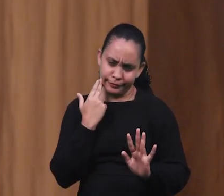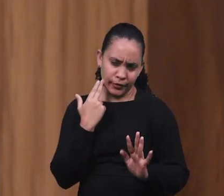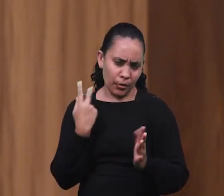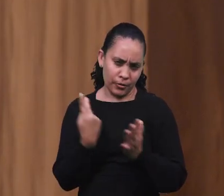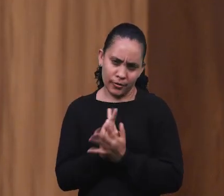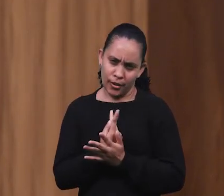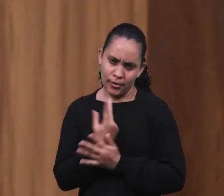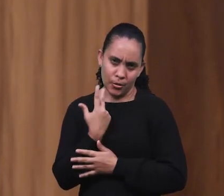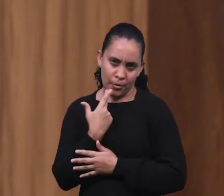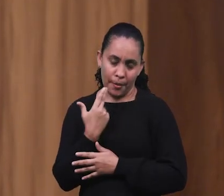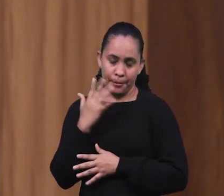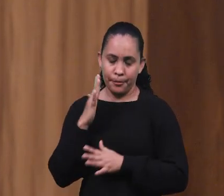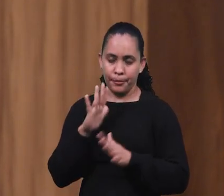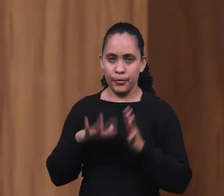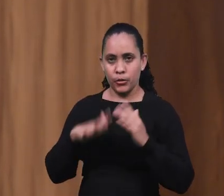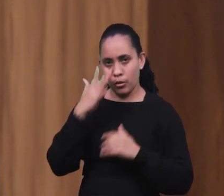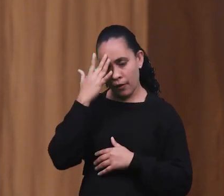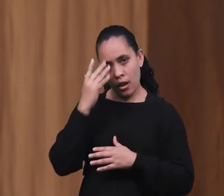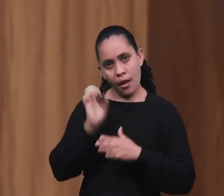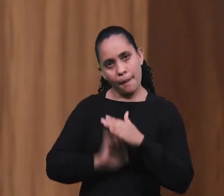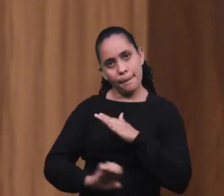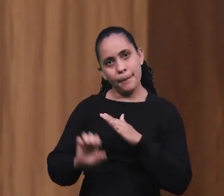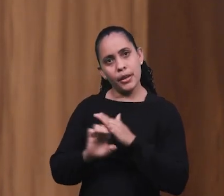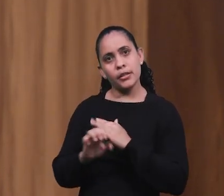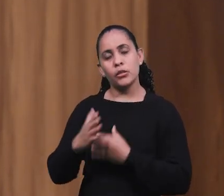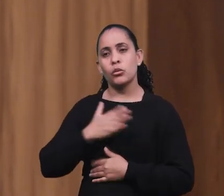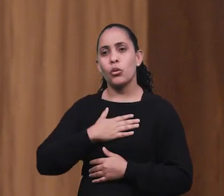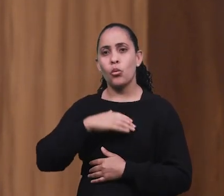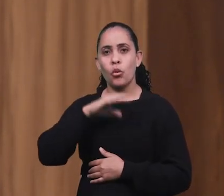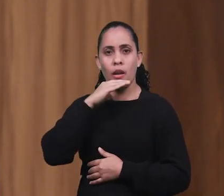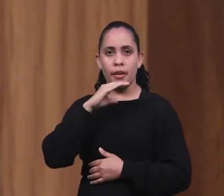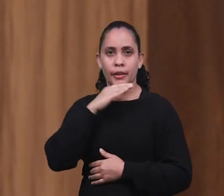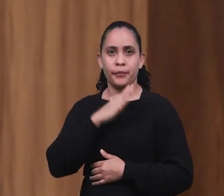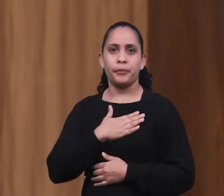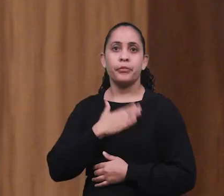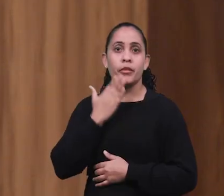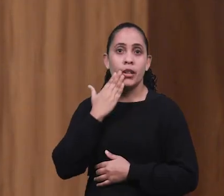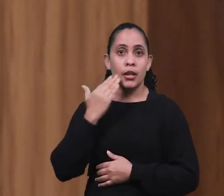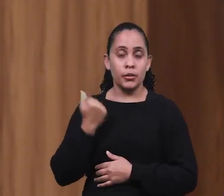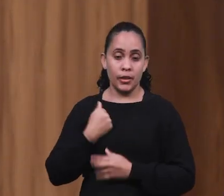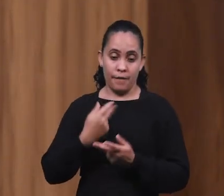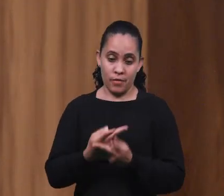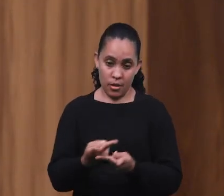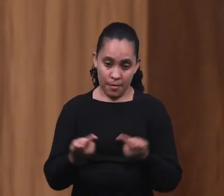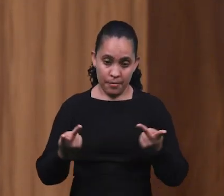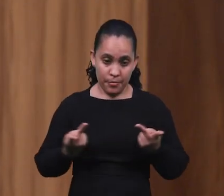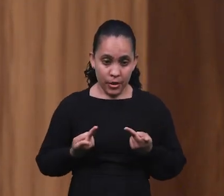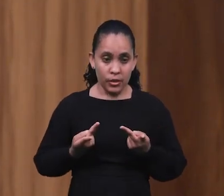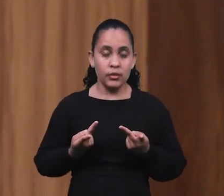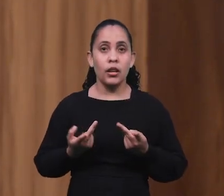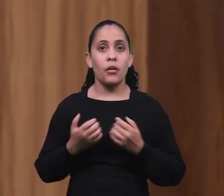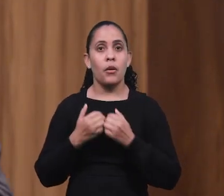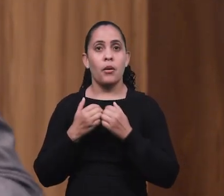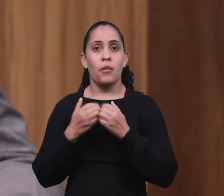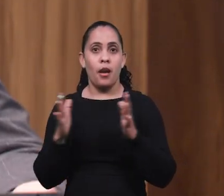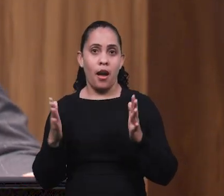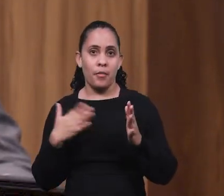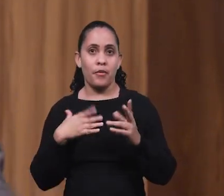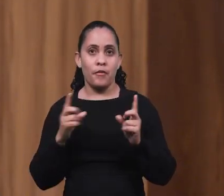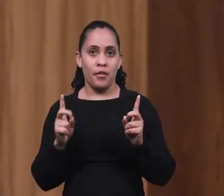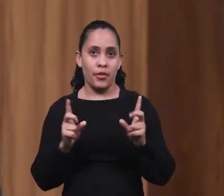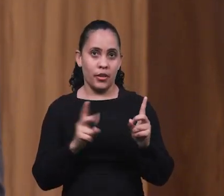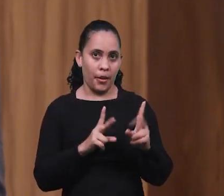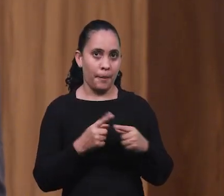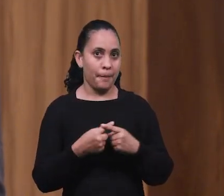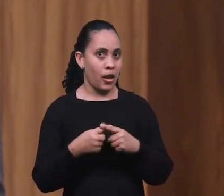as pessoas às vezes montam o seu negócio baseado no seu conhecimento. Então, por exemplo, eu sei fazer pizza e eu abro uma pizzaria e